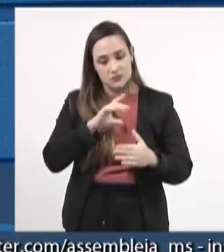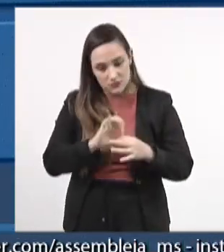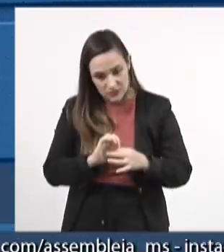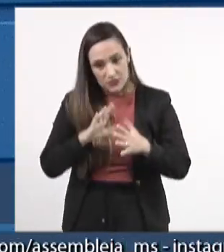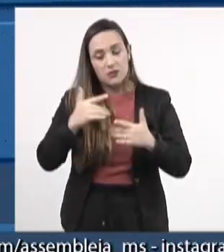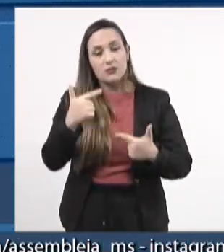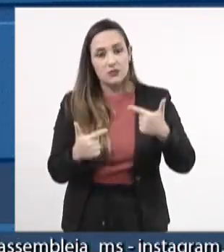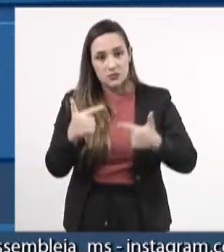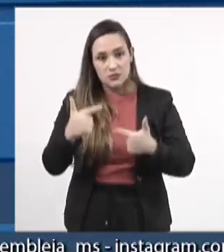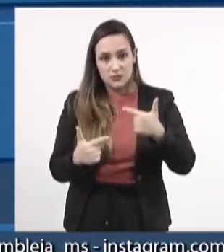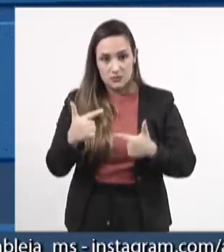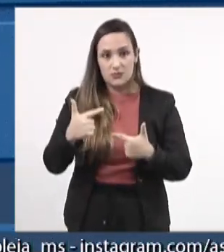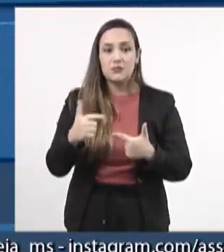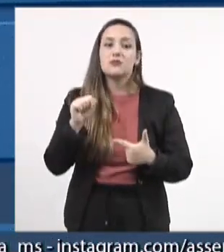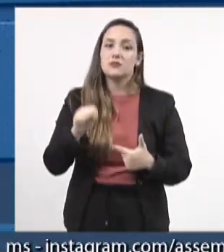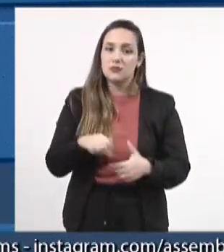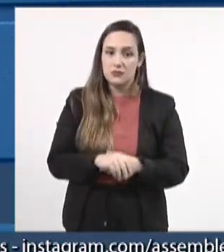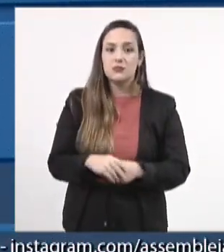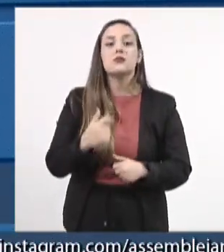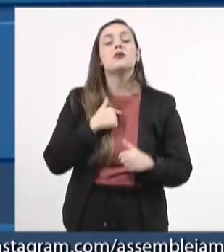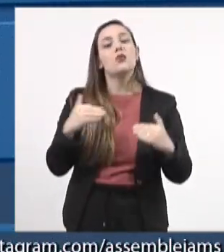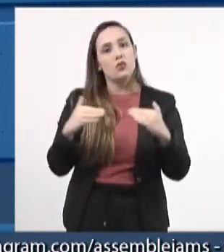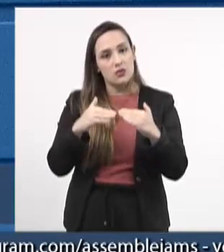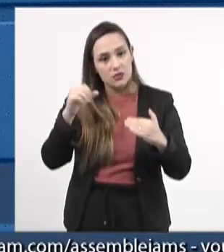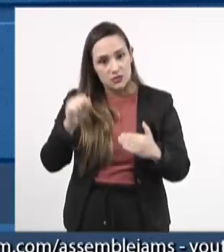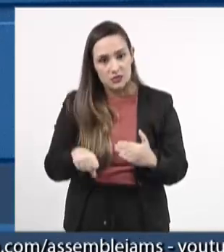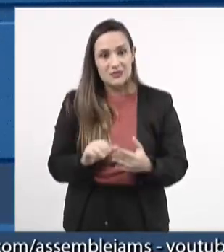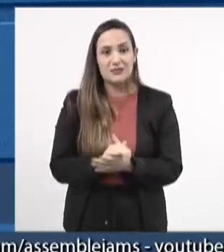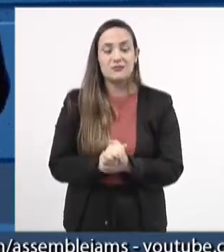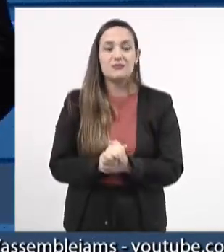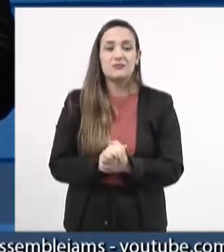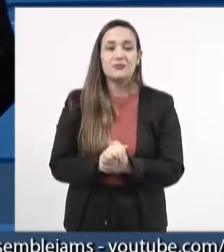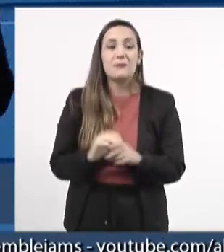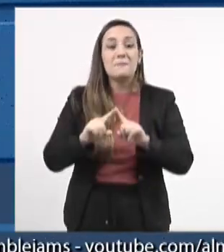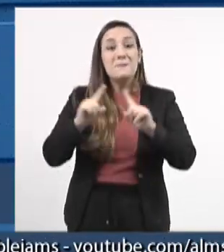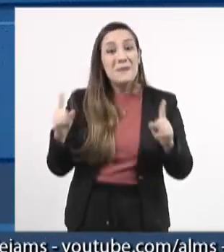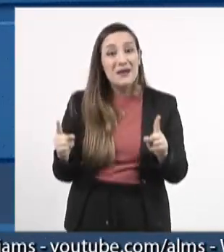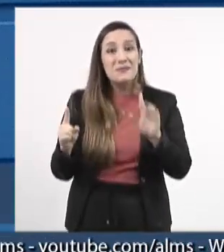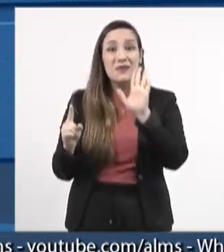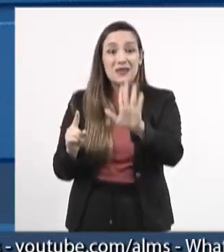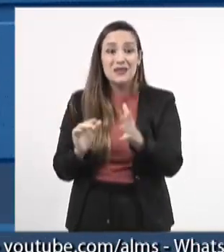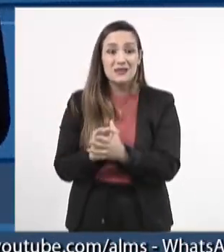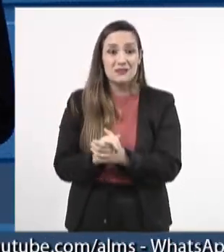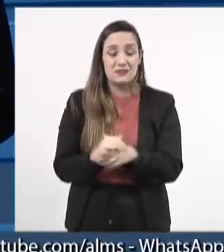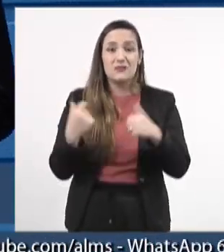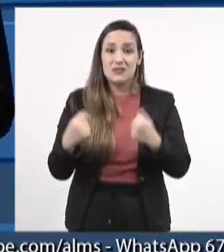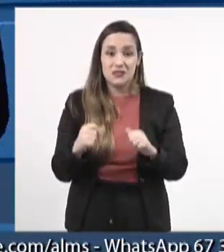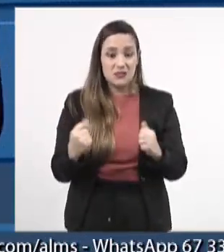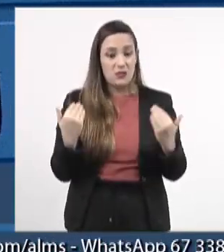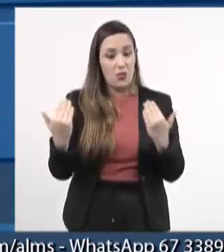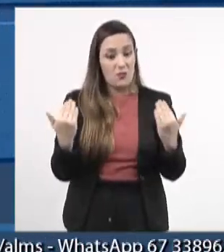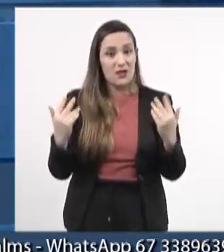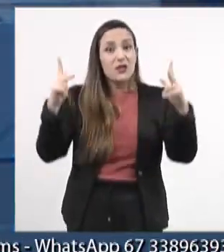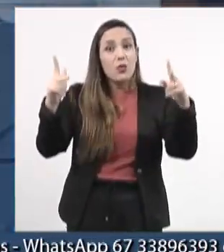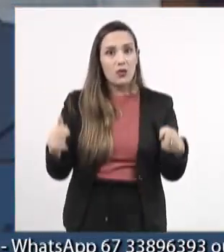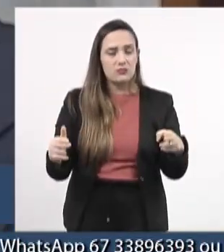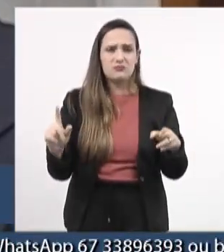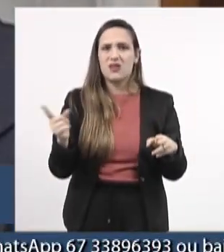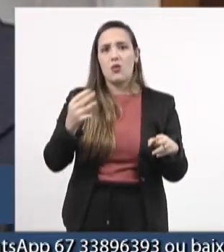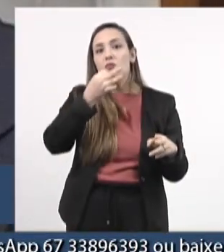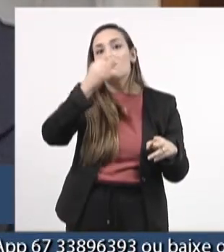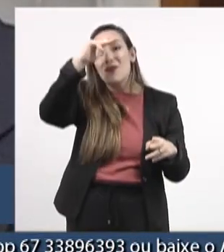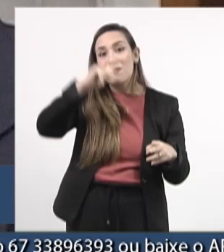sobre política em sala de aula, eu concordo, desde que o professor coloque fatos e não